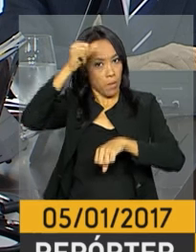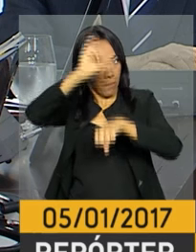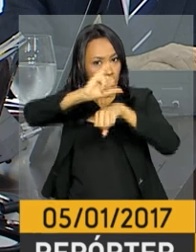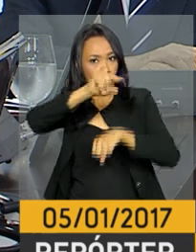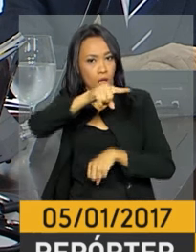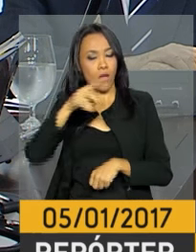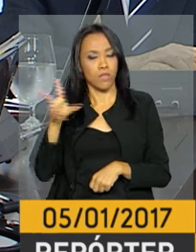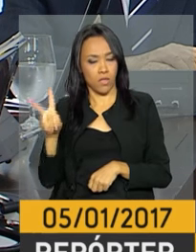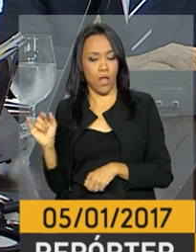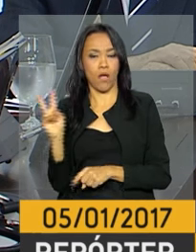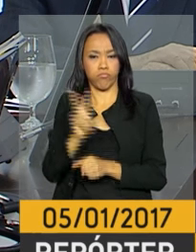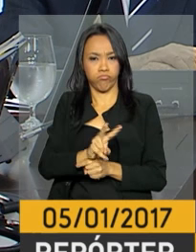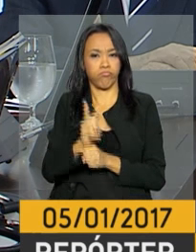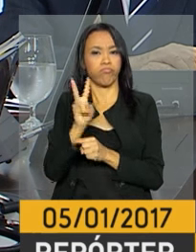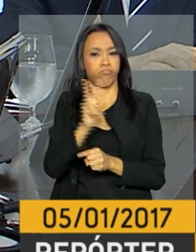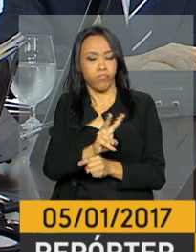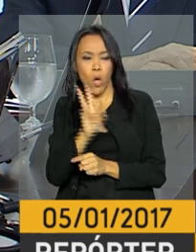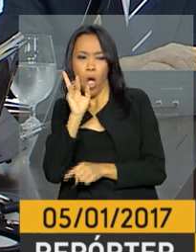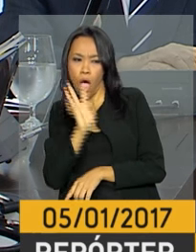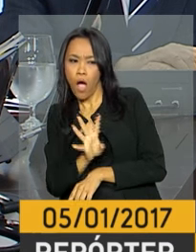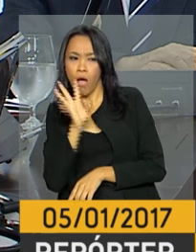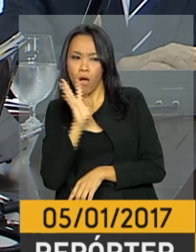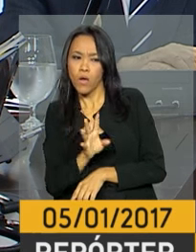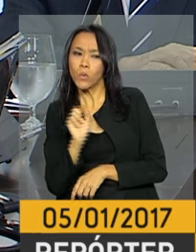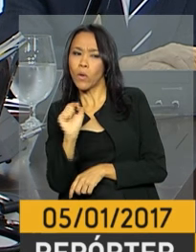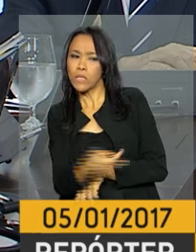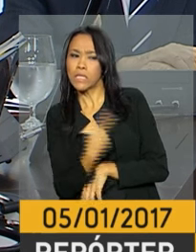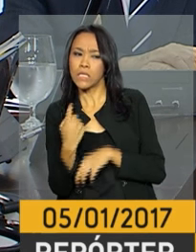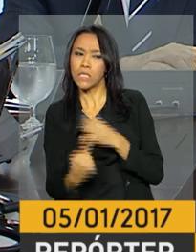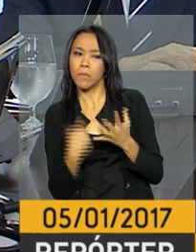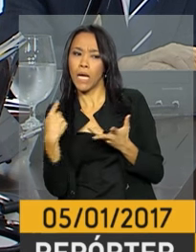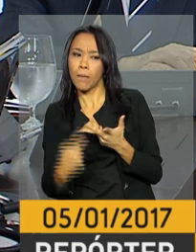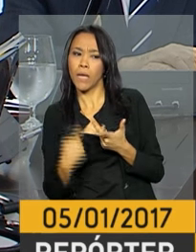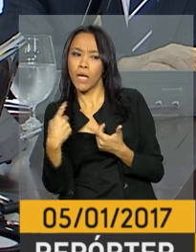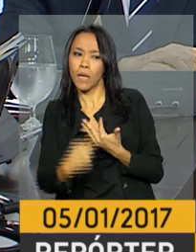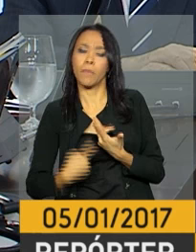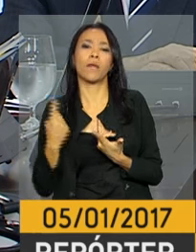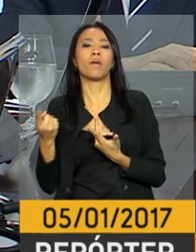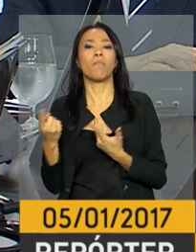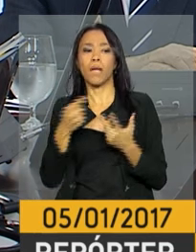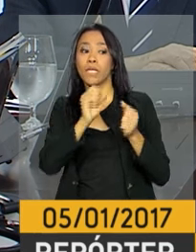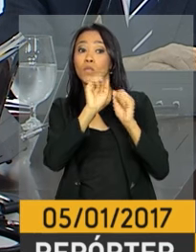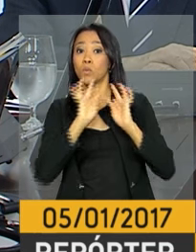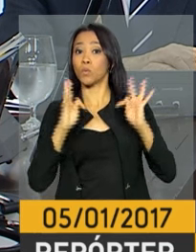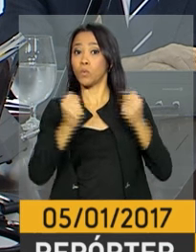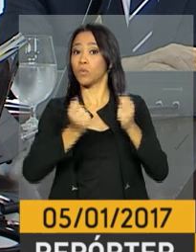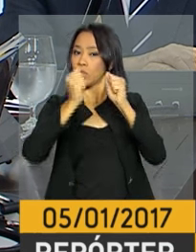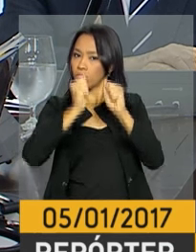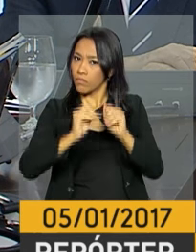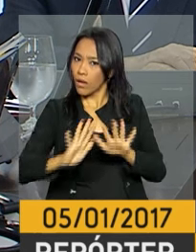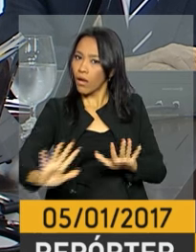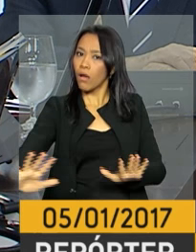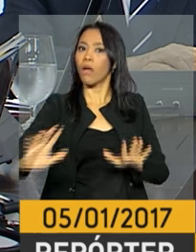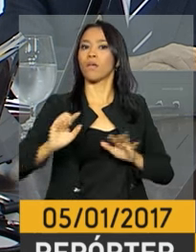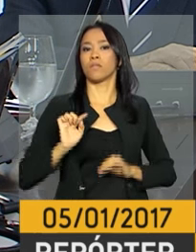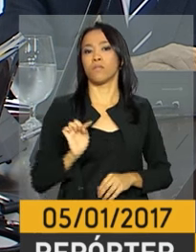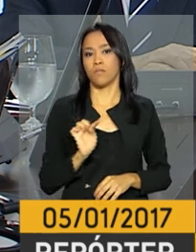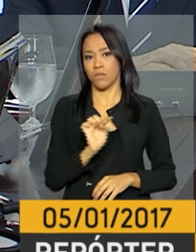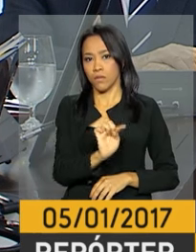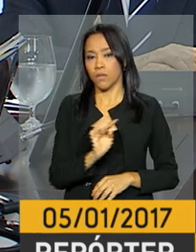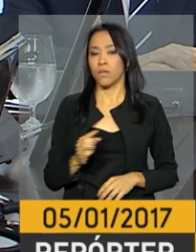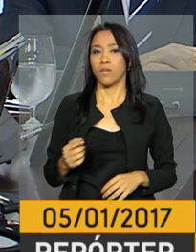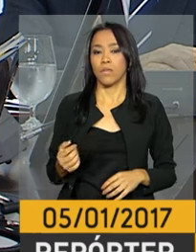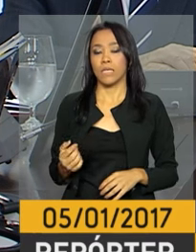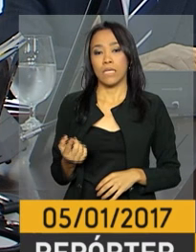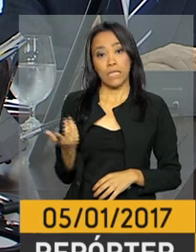acompanhá-lo até é que tudo se pacifique la na medida do possível e também na